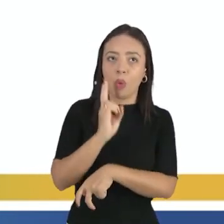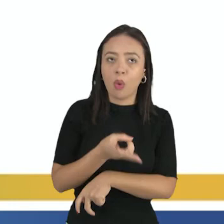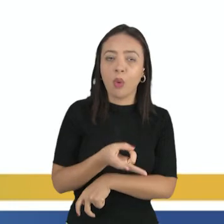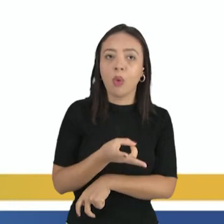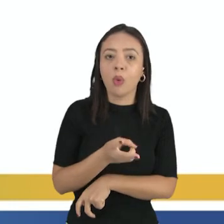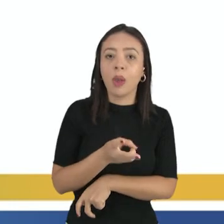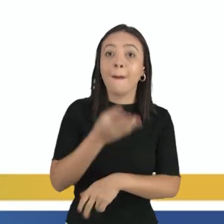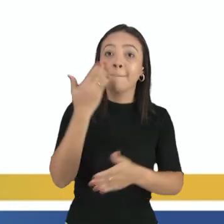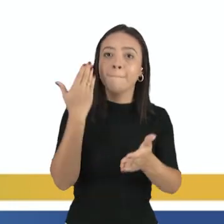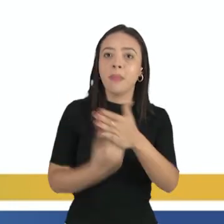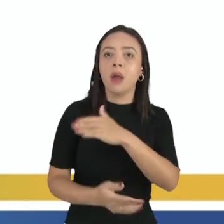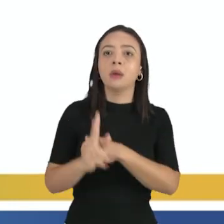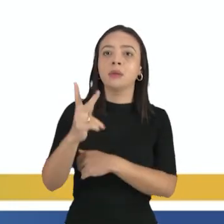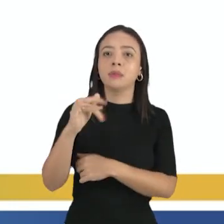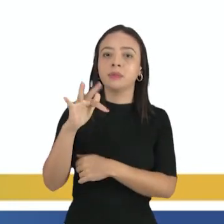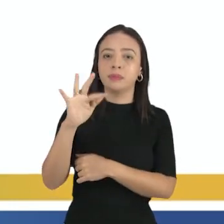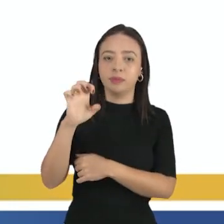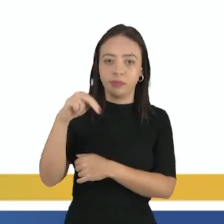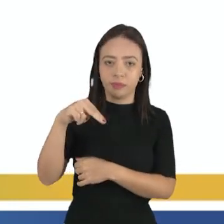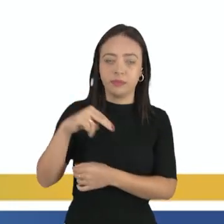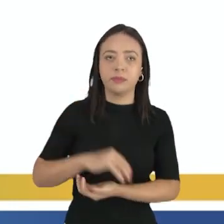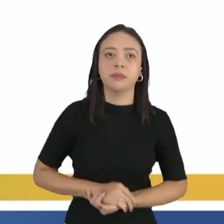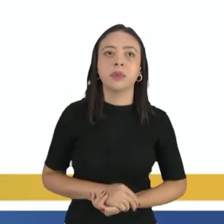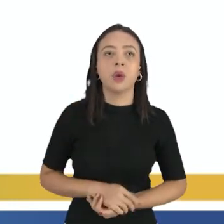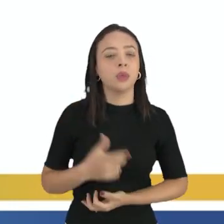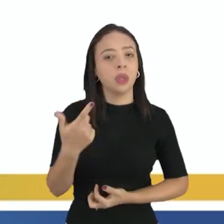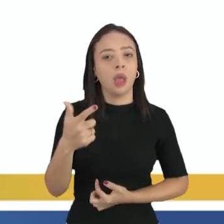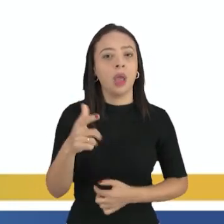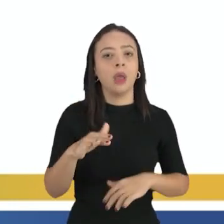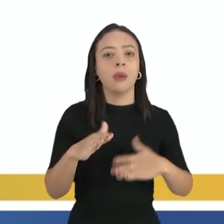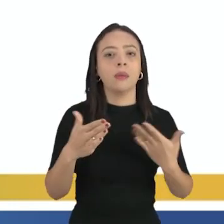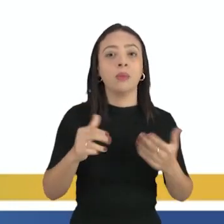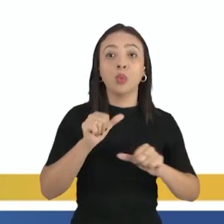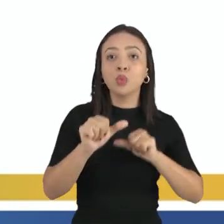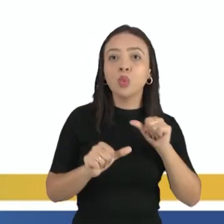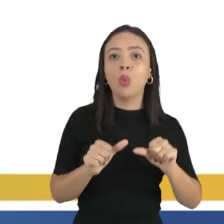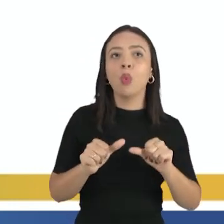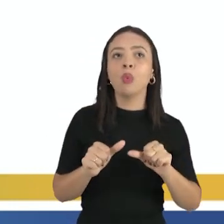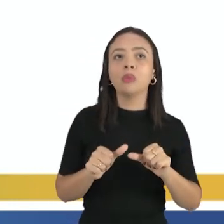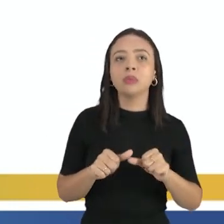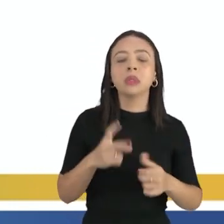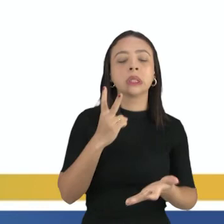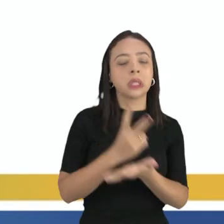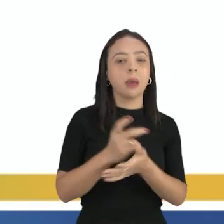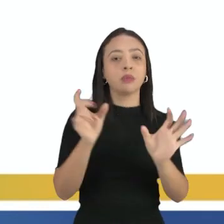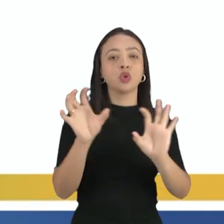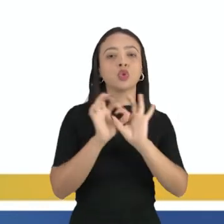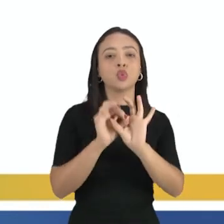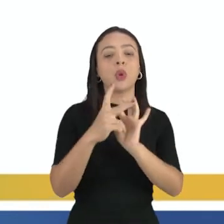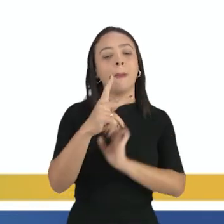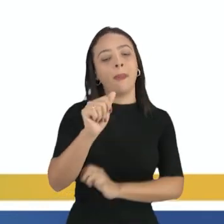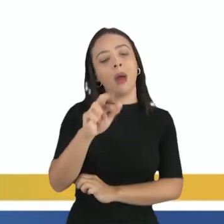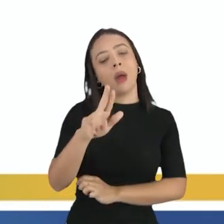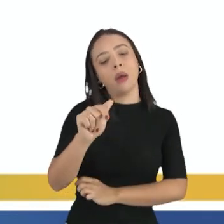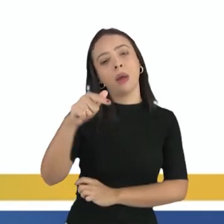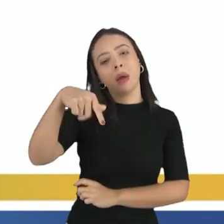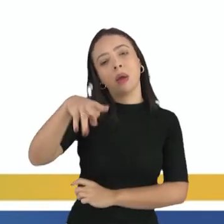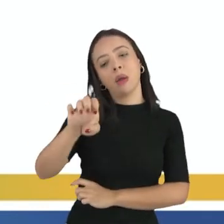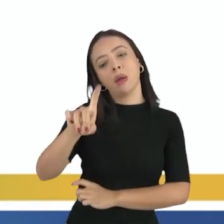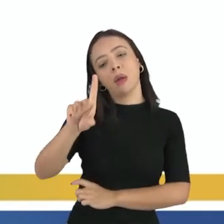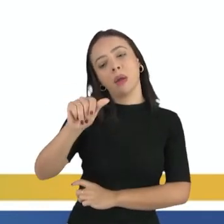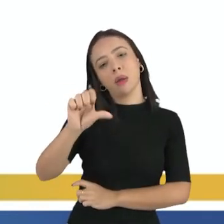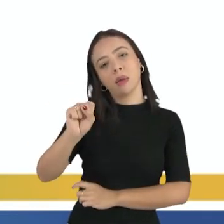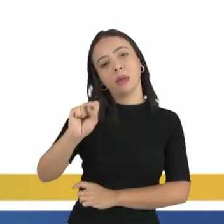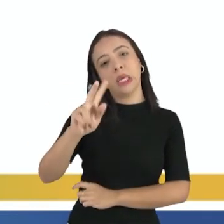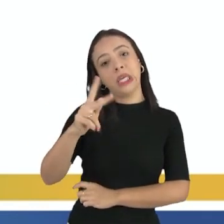ou perde o hífen. Ok? Paraquedas é escrito todo junto, paraquedas, sem